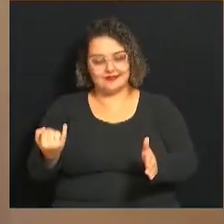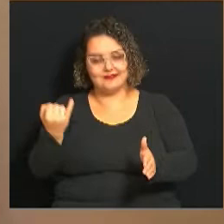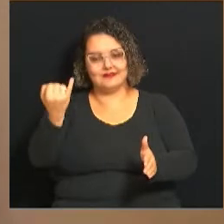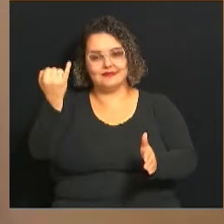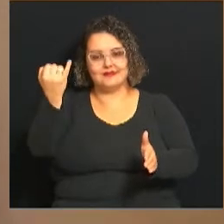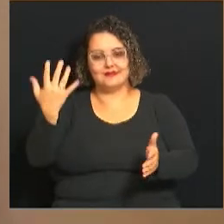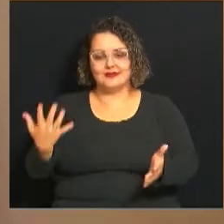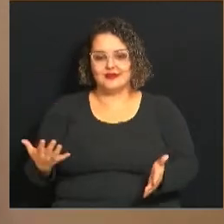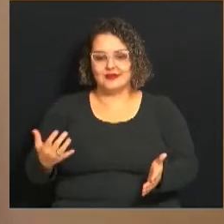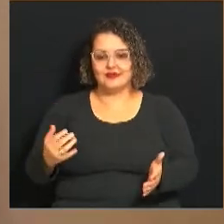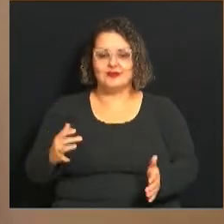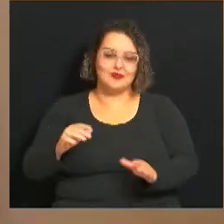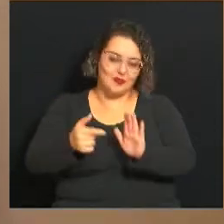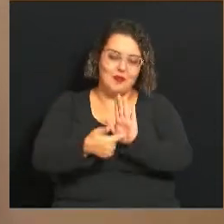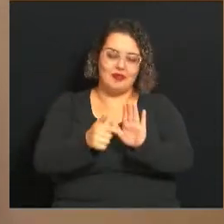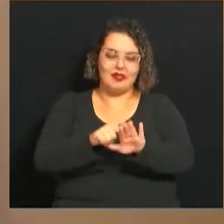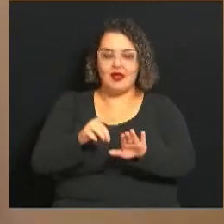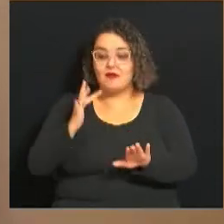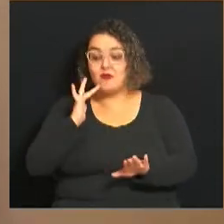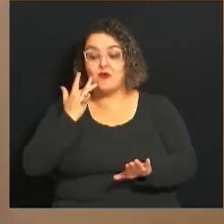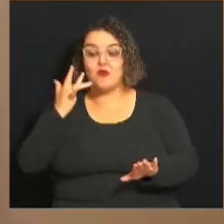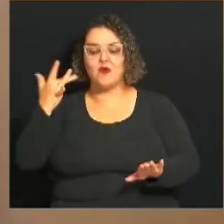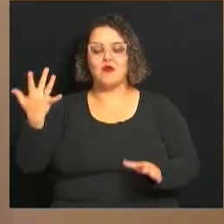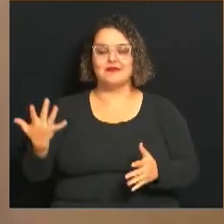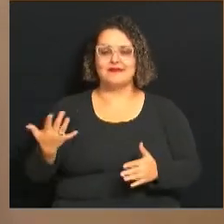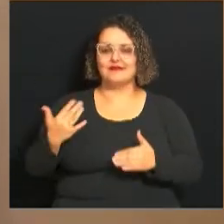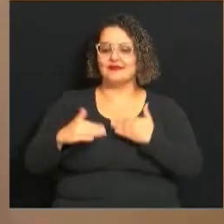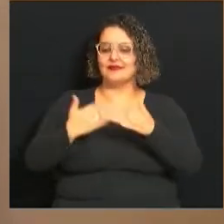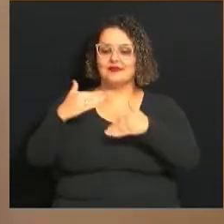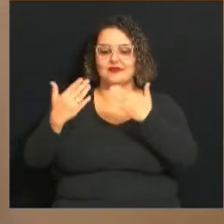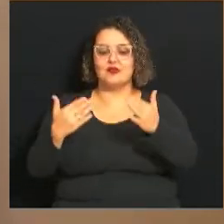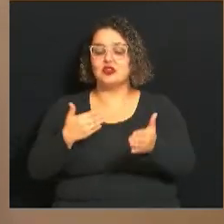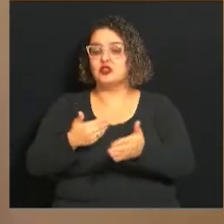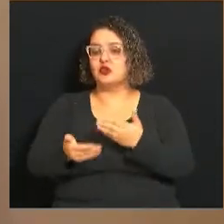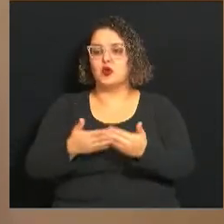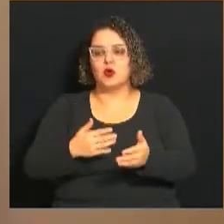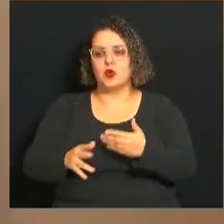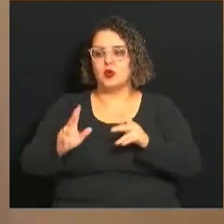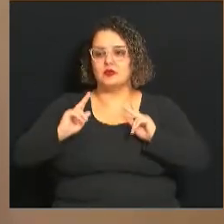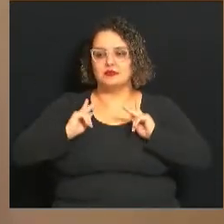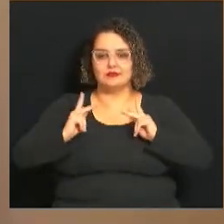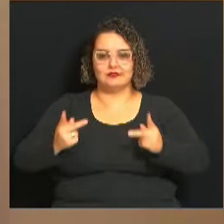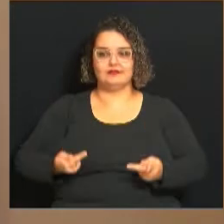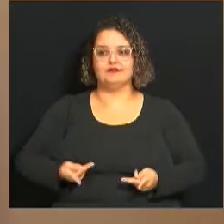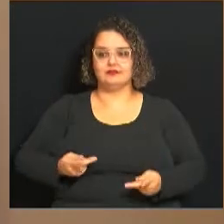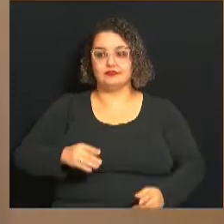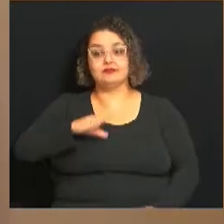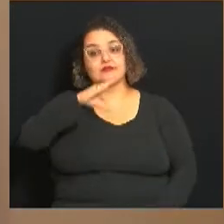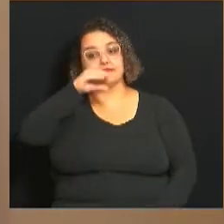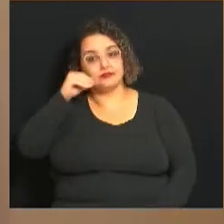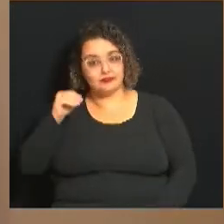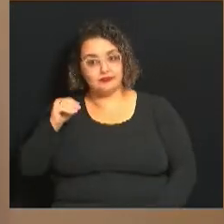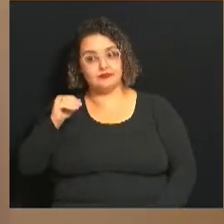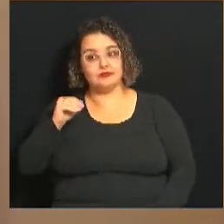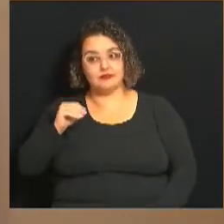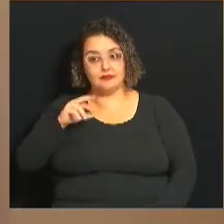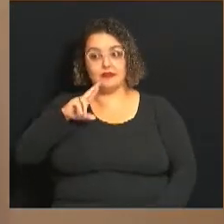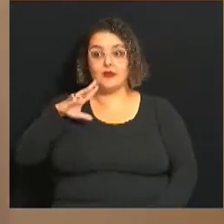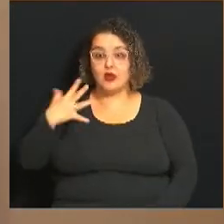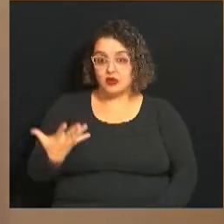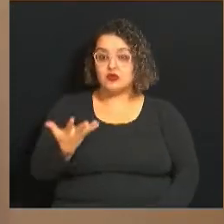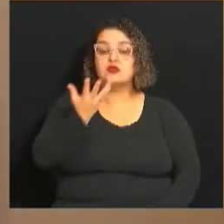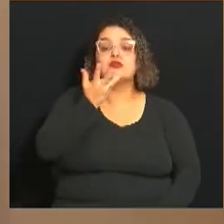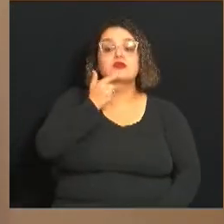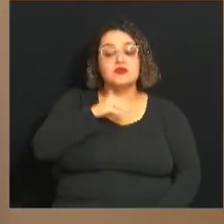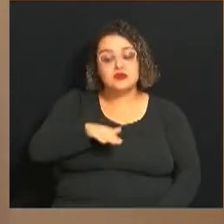ser humano, né? A gente fala que a adolescência, ela é um resultado da infância vivida, e a